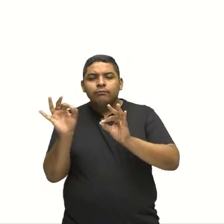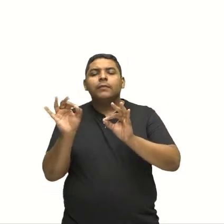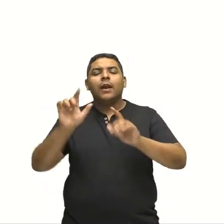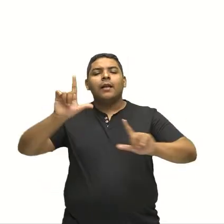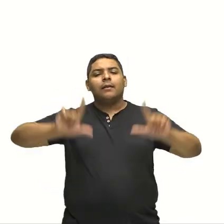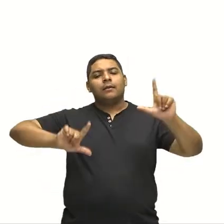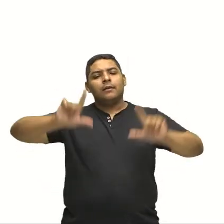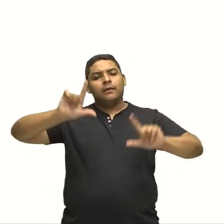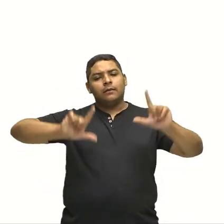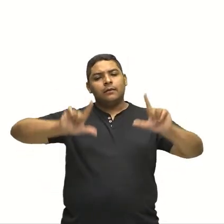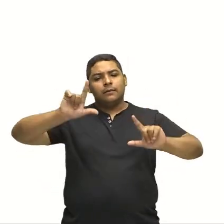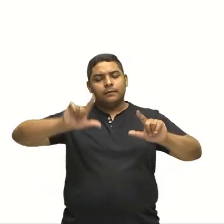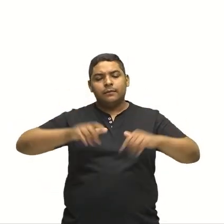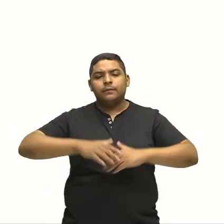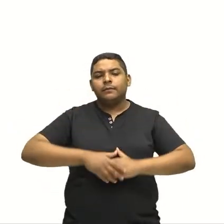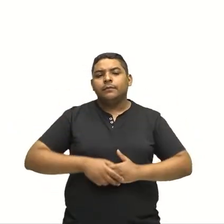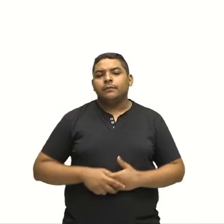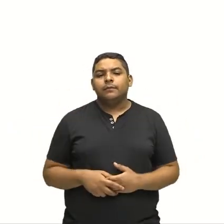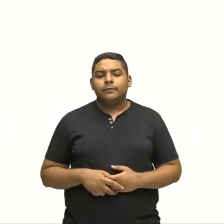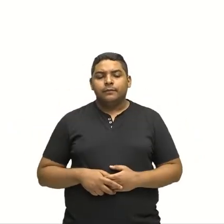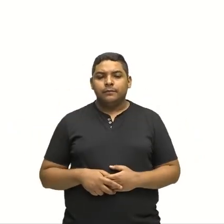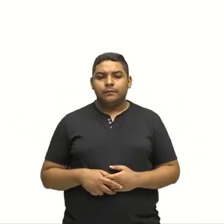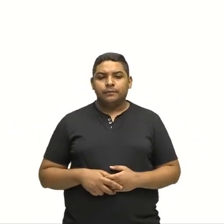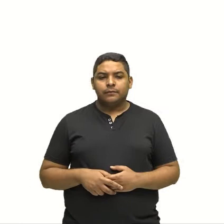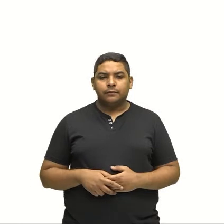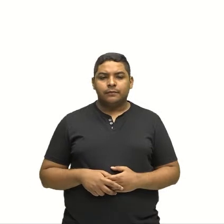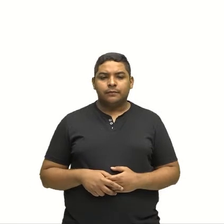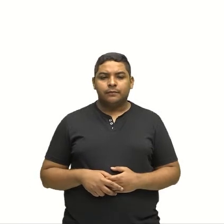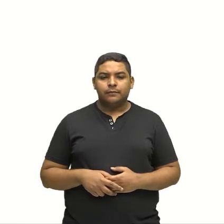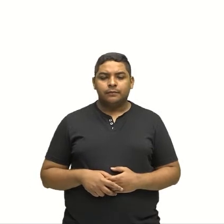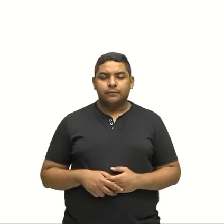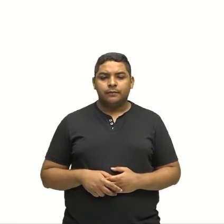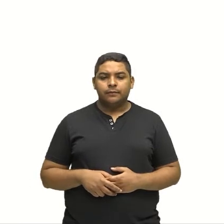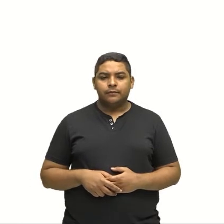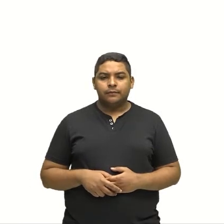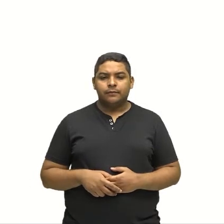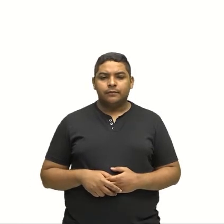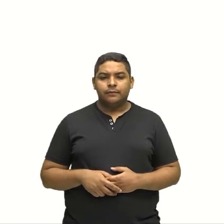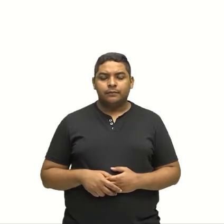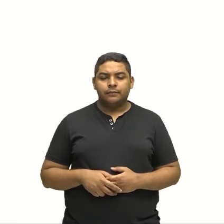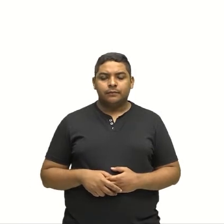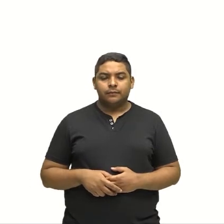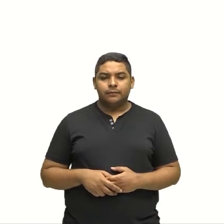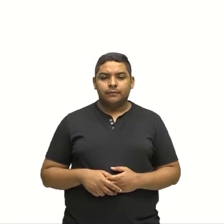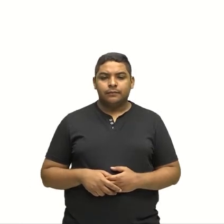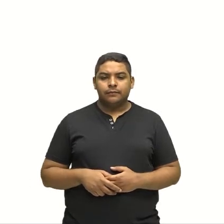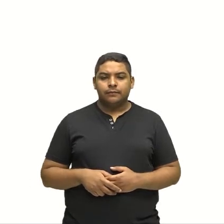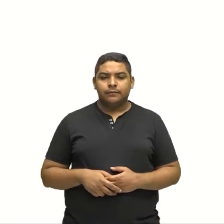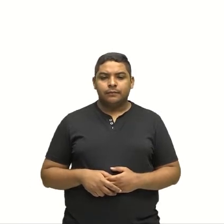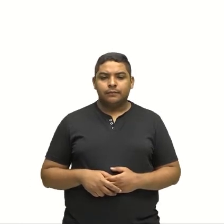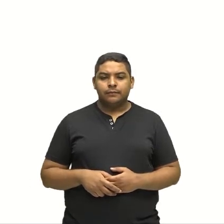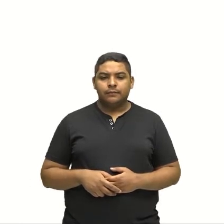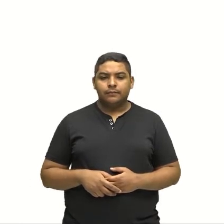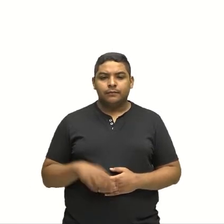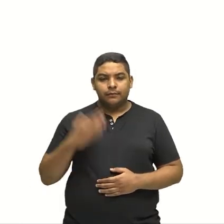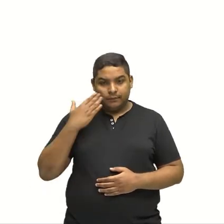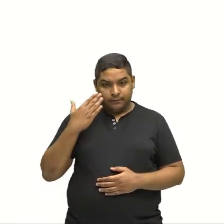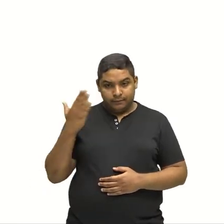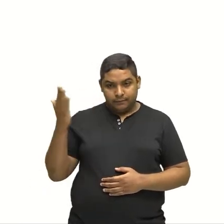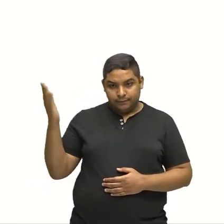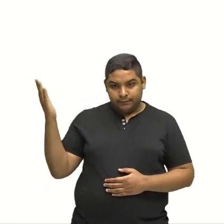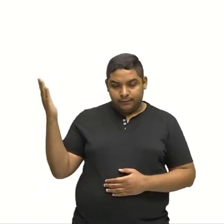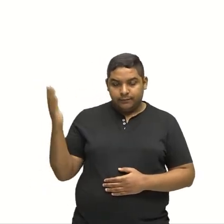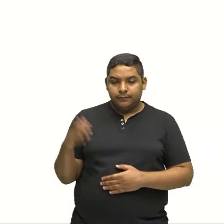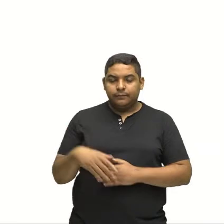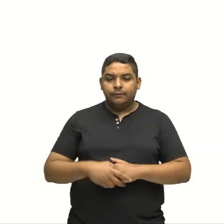he is, o verbo é assistir, watch. Quero dizer que é assistindo, preciso de